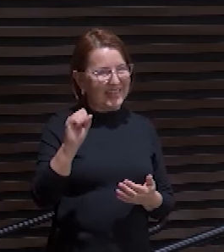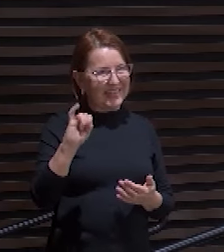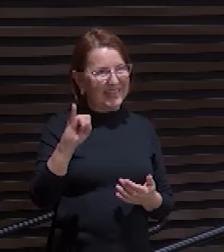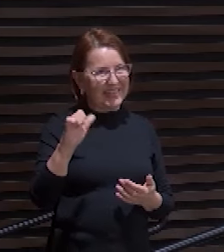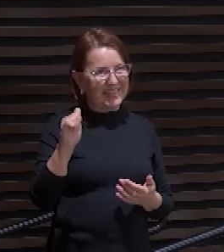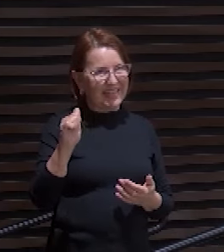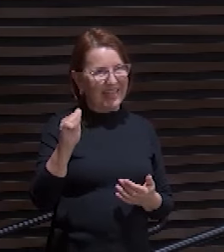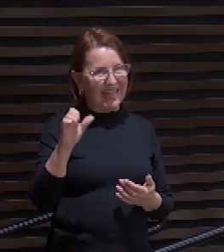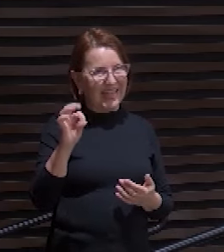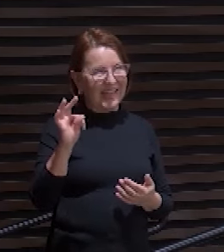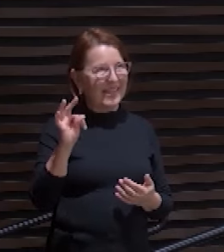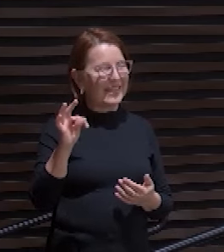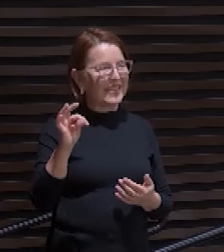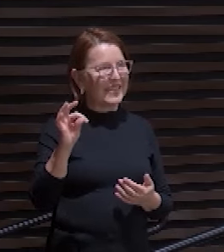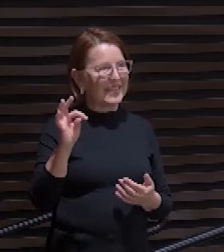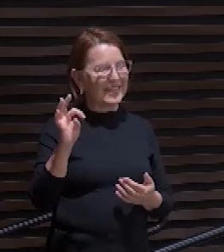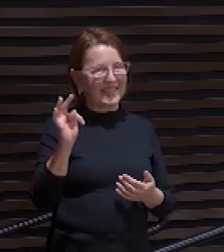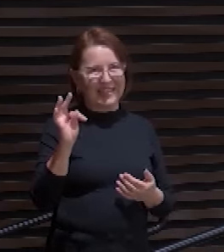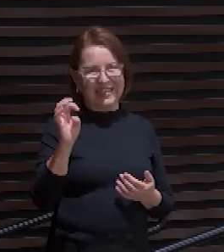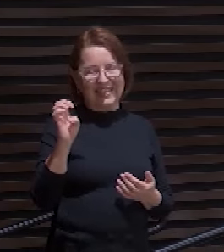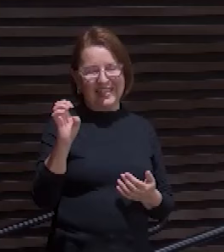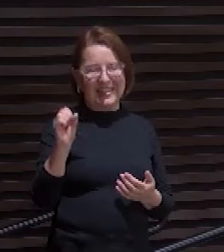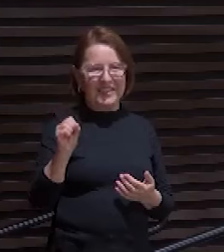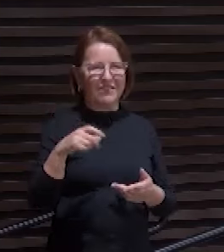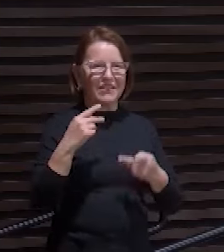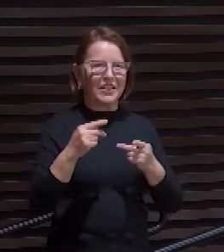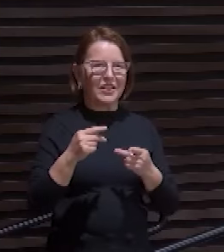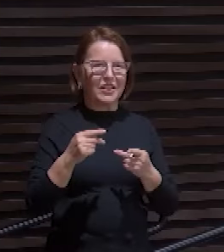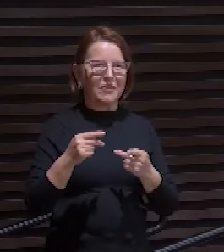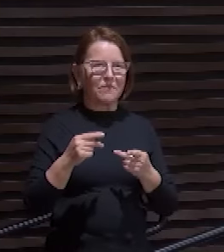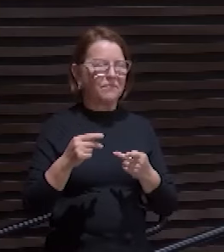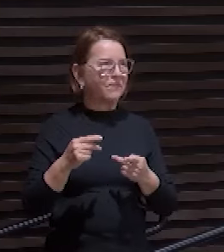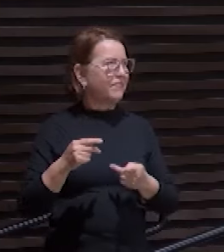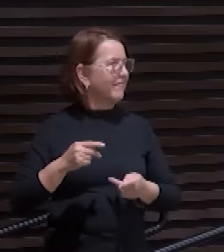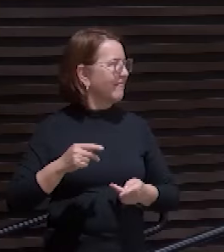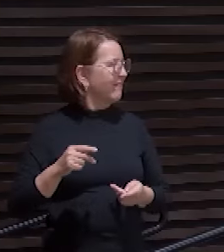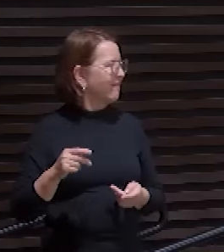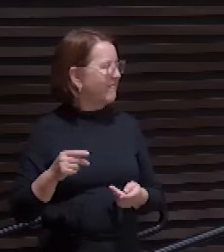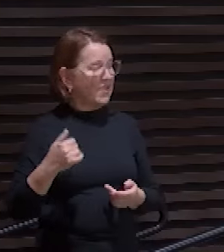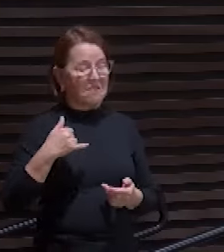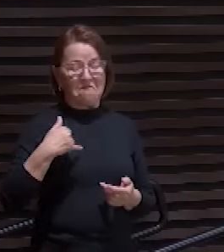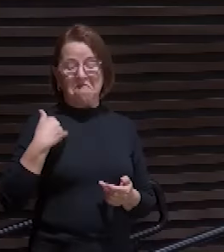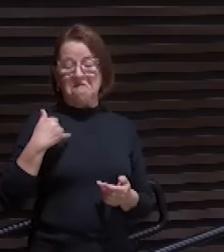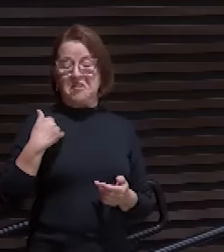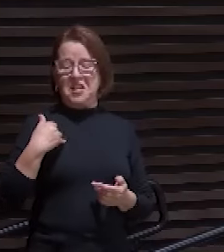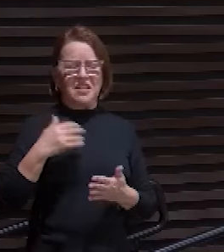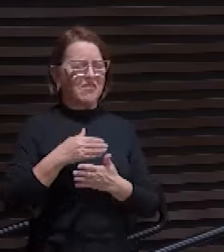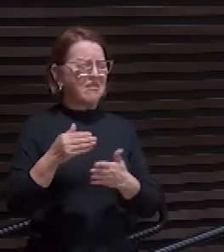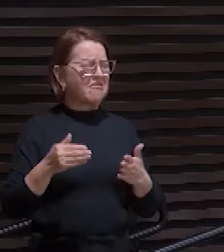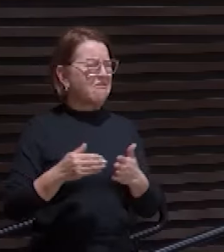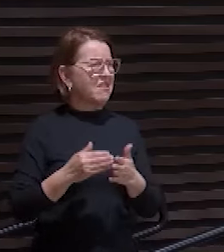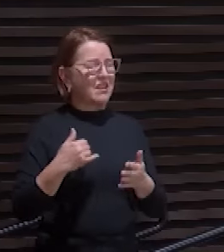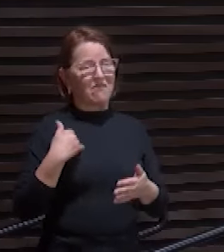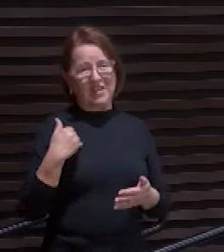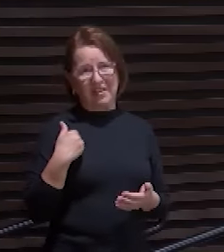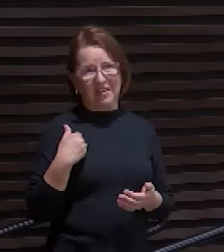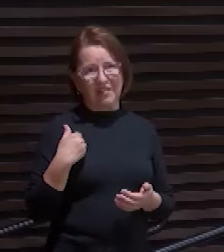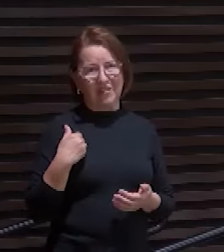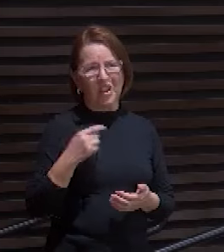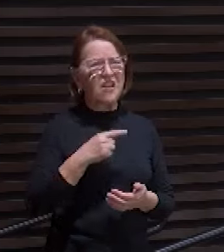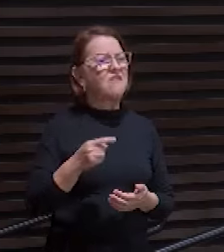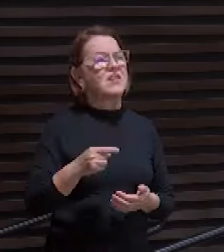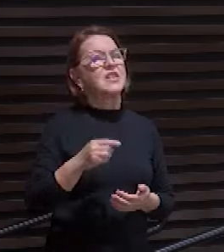tudo é vaidade. Você conhece Bíblia, cara? Você conhece, a letra você conhece, eu também conheço.